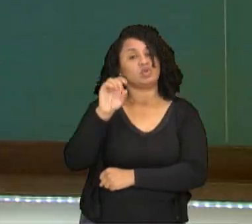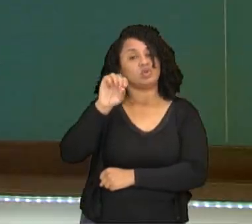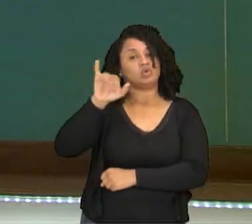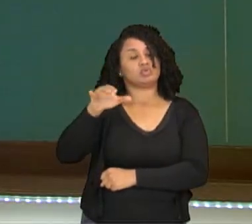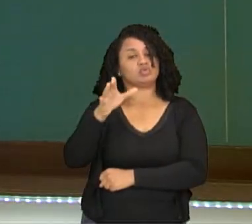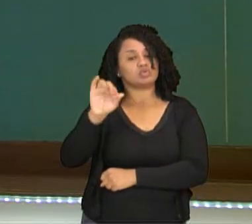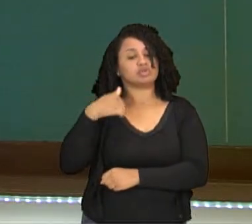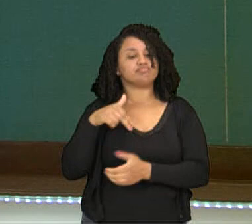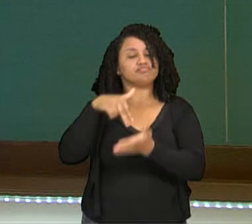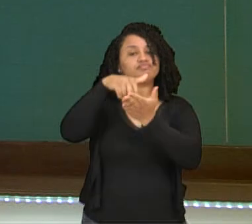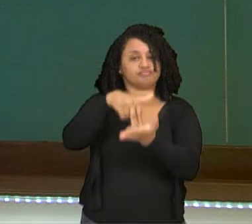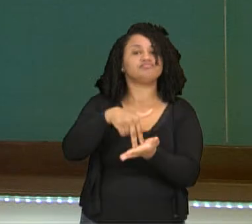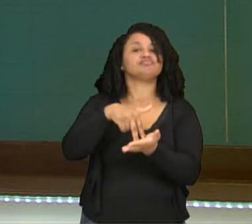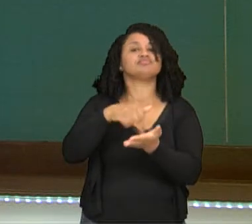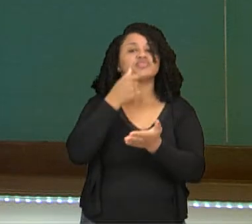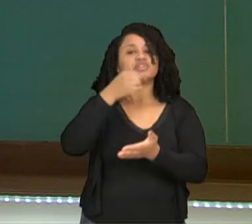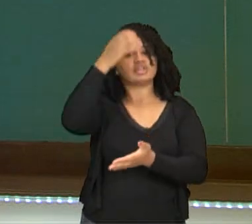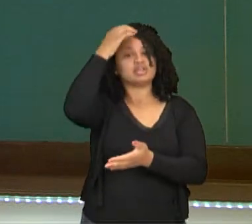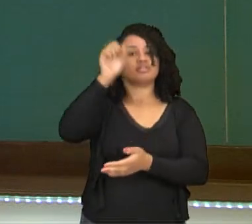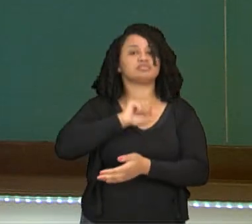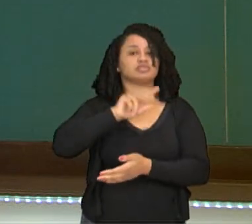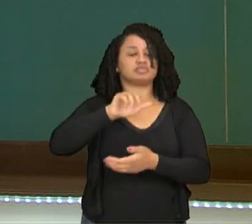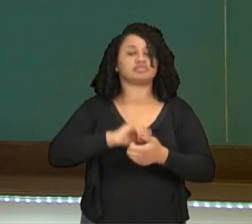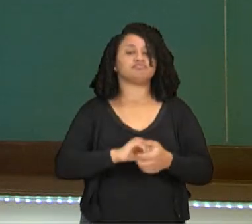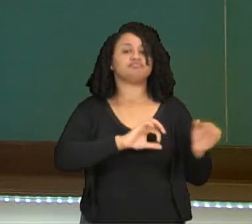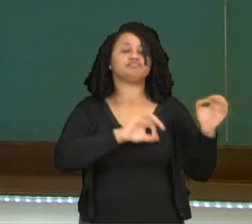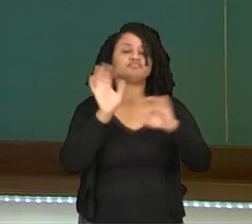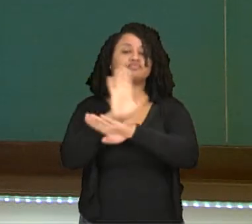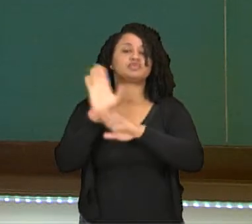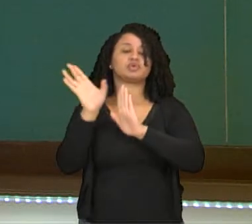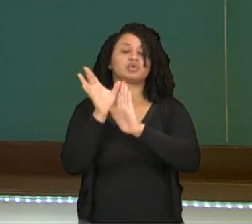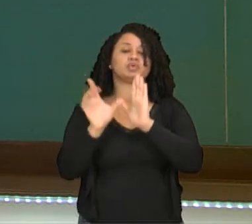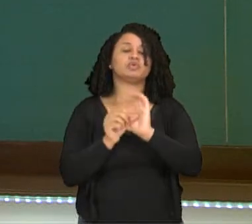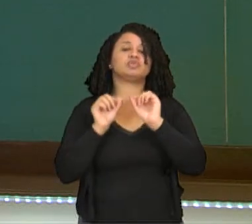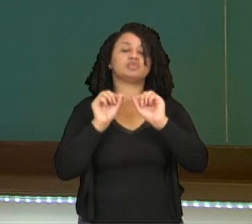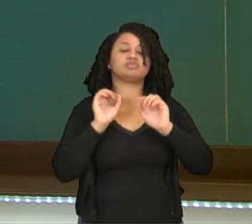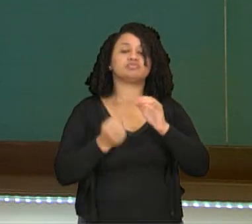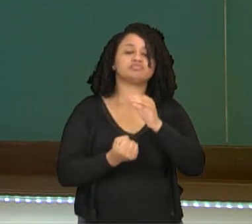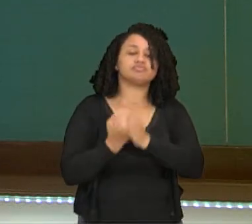Revolução de Avis. Nesse vídeo, nós falamos sobre a